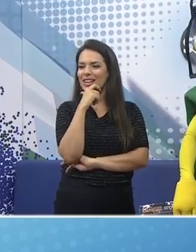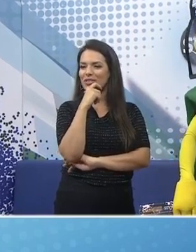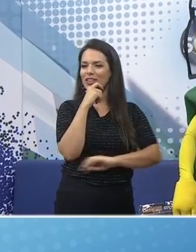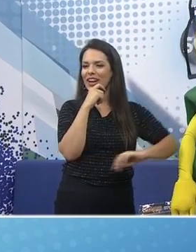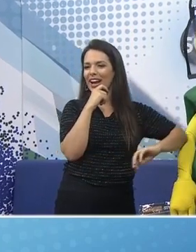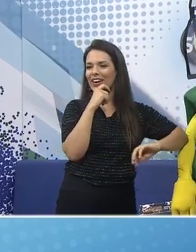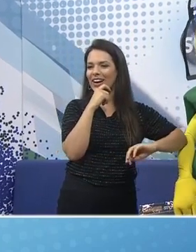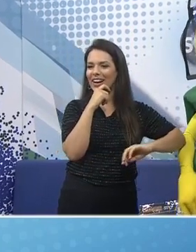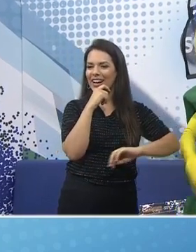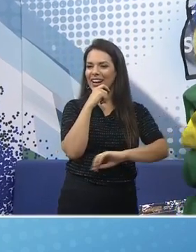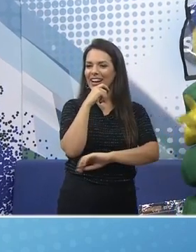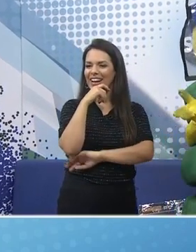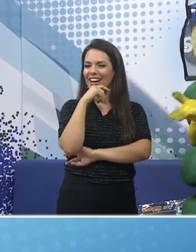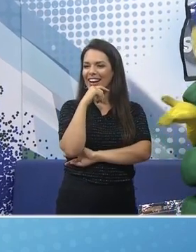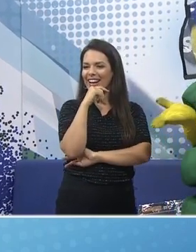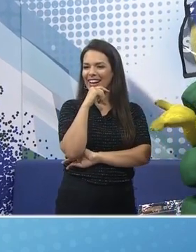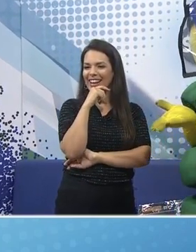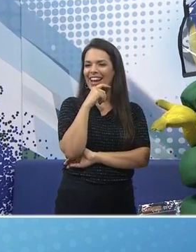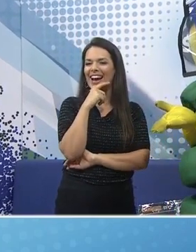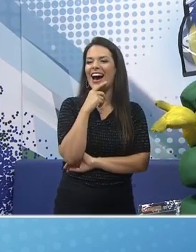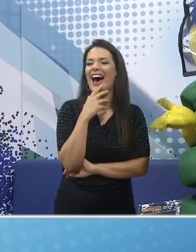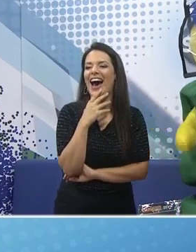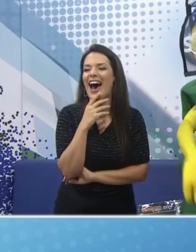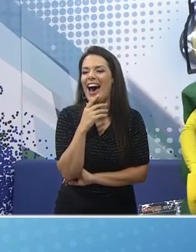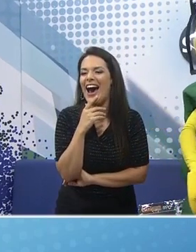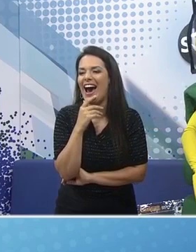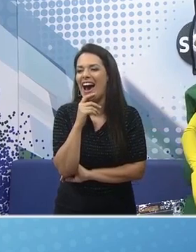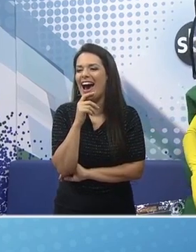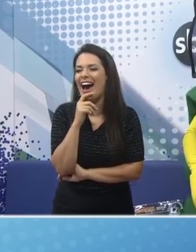você, Centavinho, olha lá. Essa ó. Conta não tá batendo, meu.